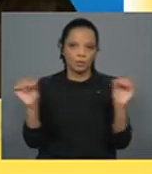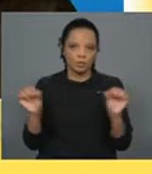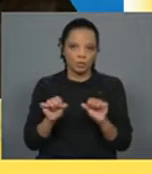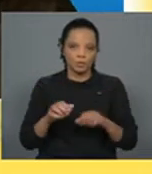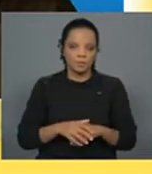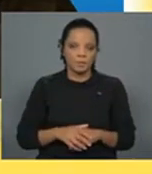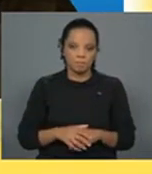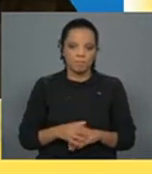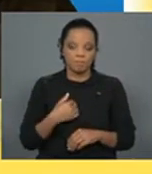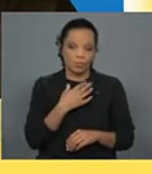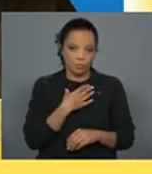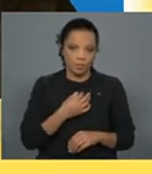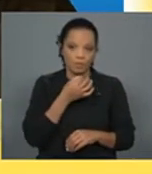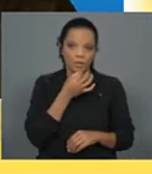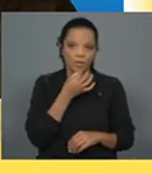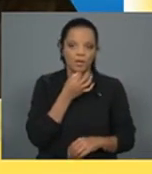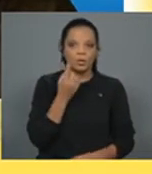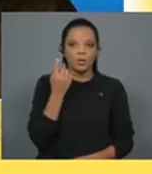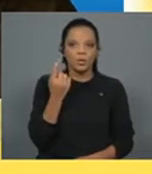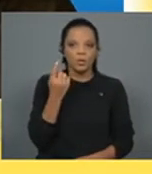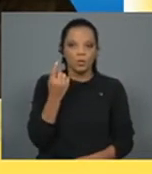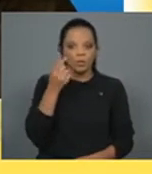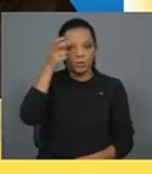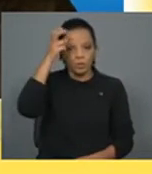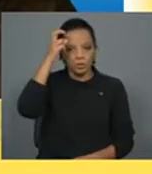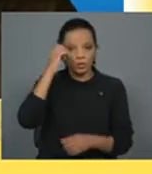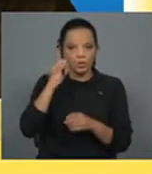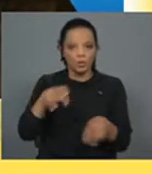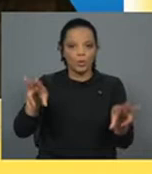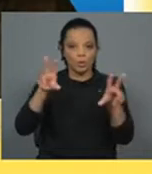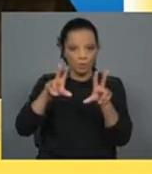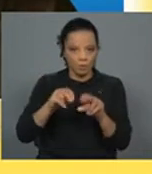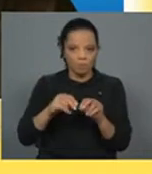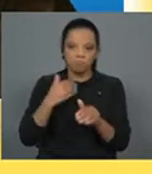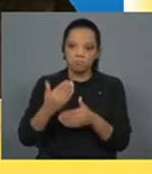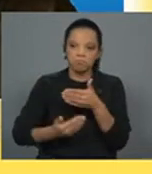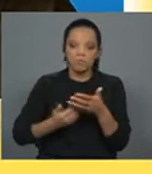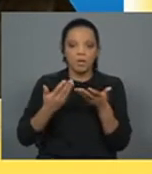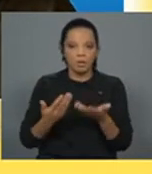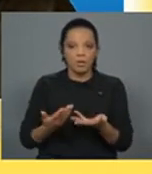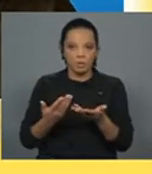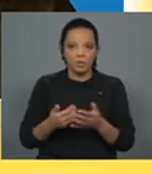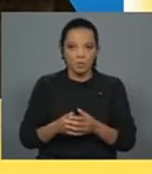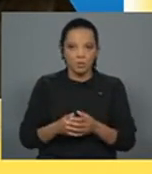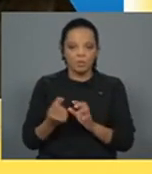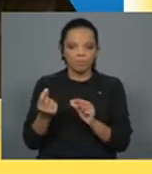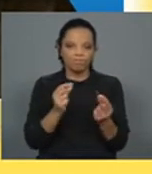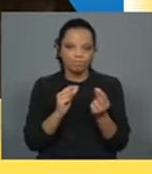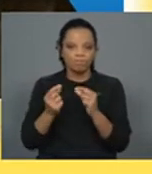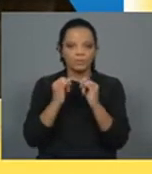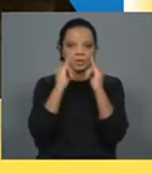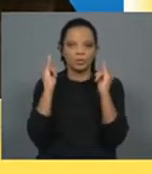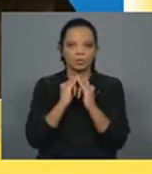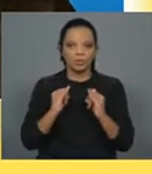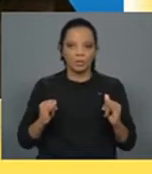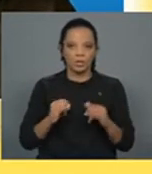particular, falar num conceito inovador que está neste momento em grande discussão internacional, que é o conceito